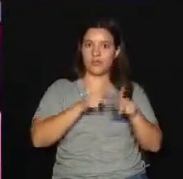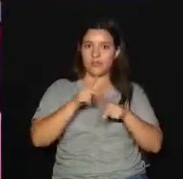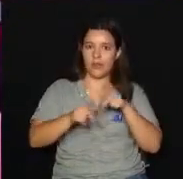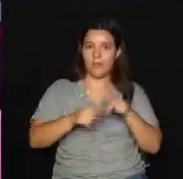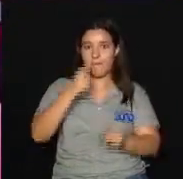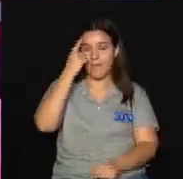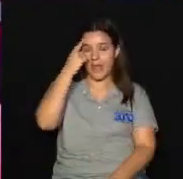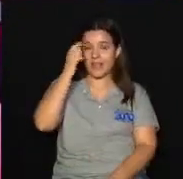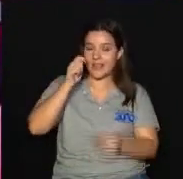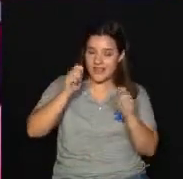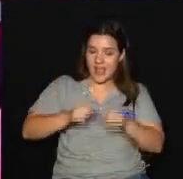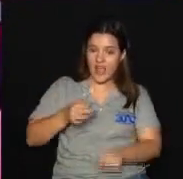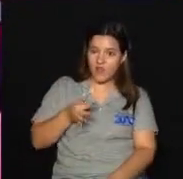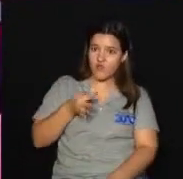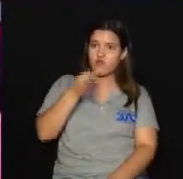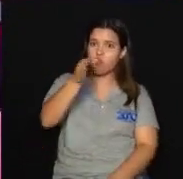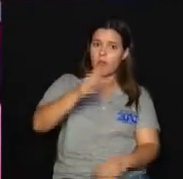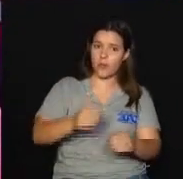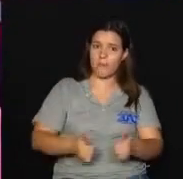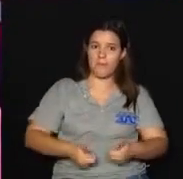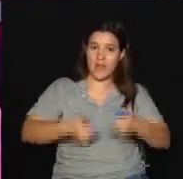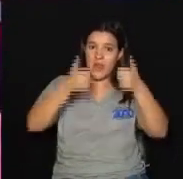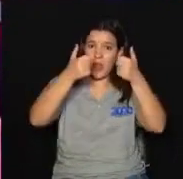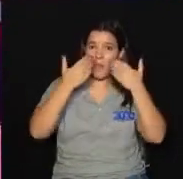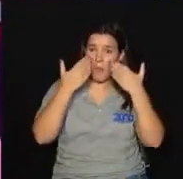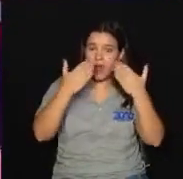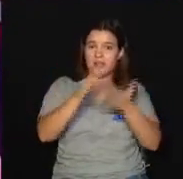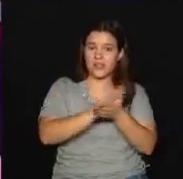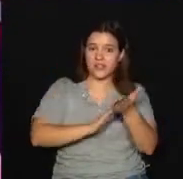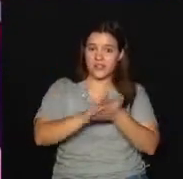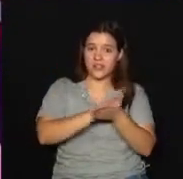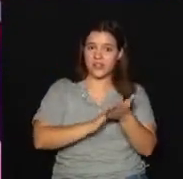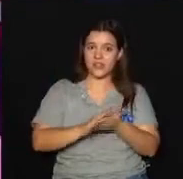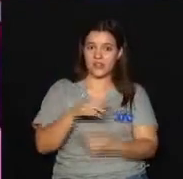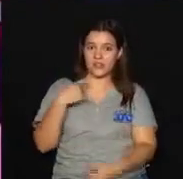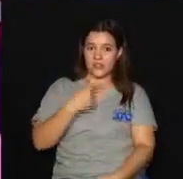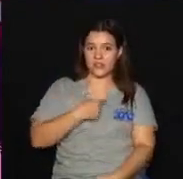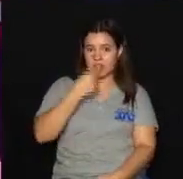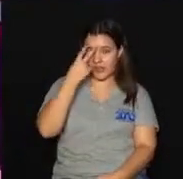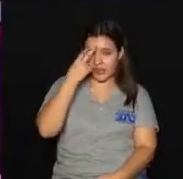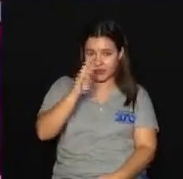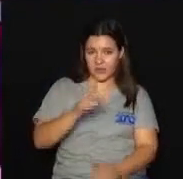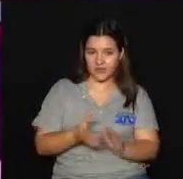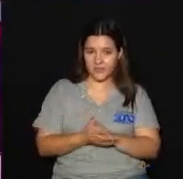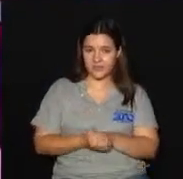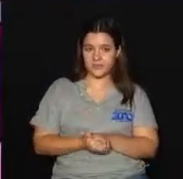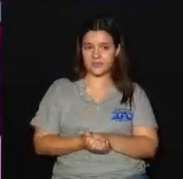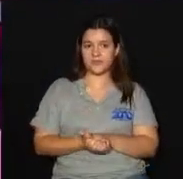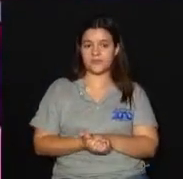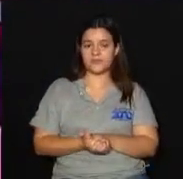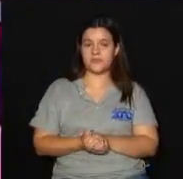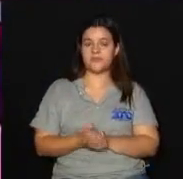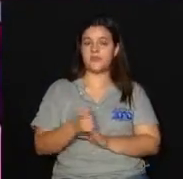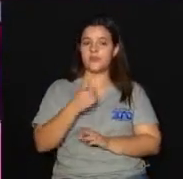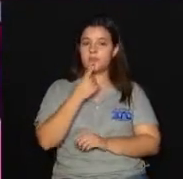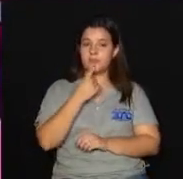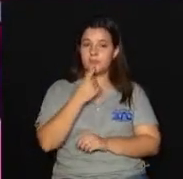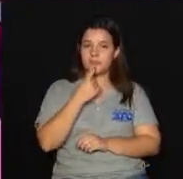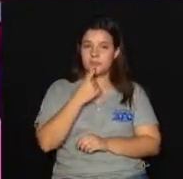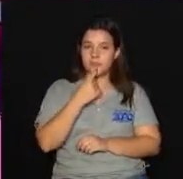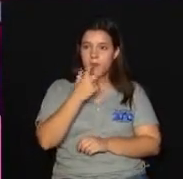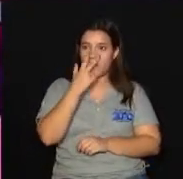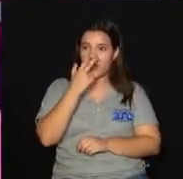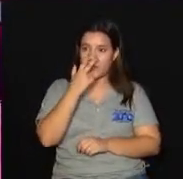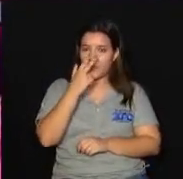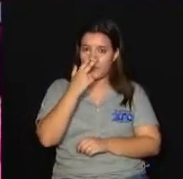termos de mínimas melhoras, porque nós temos que nos lembrar que, apesar de Campinas ser vamos dizer assim, um